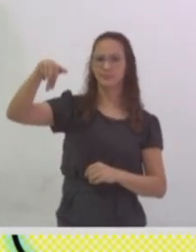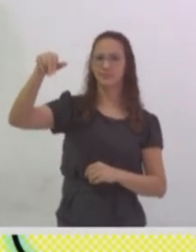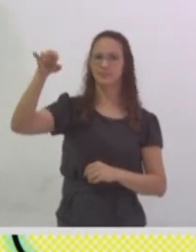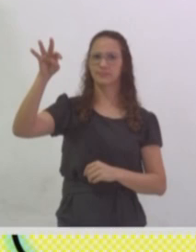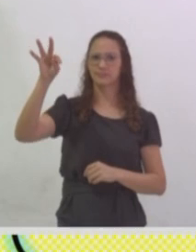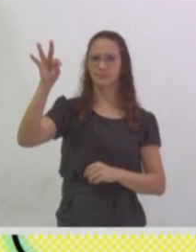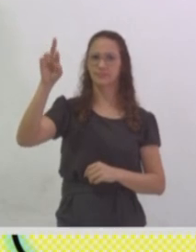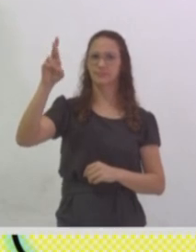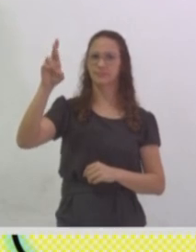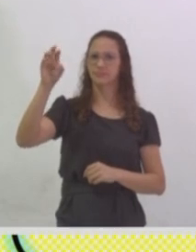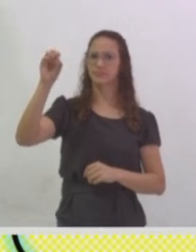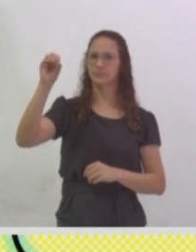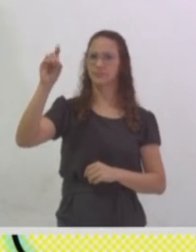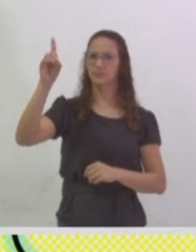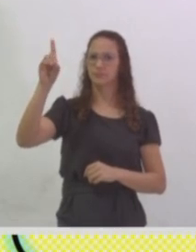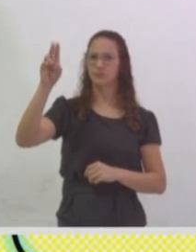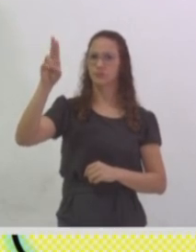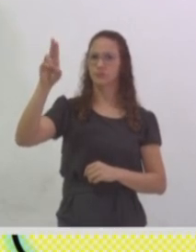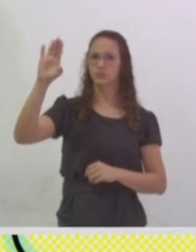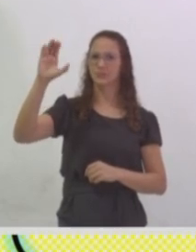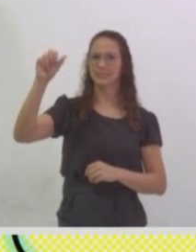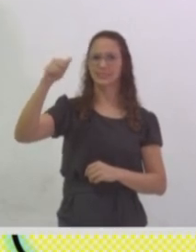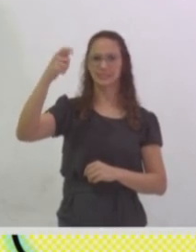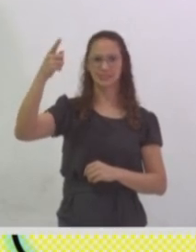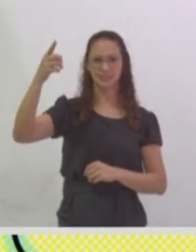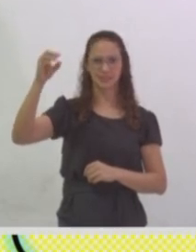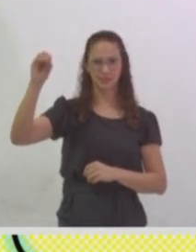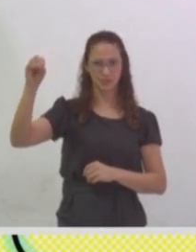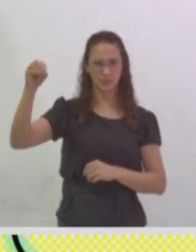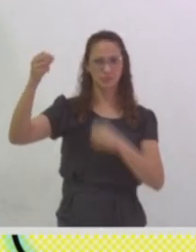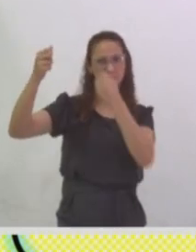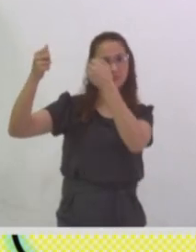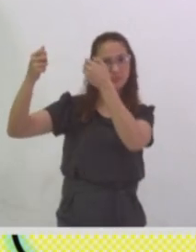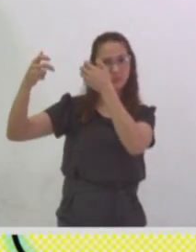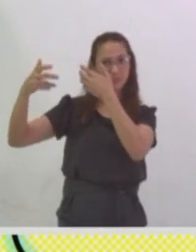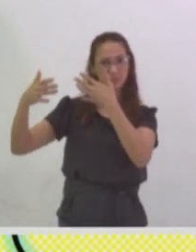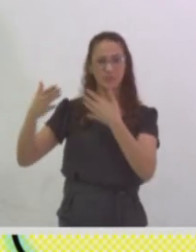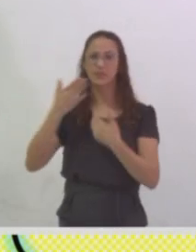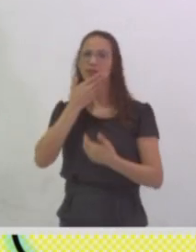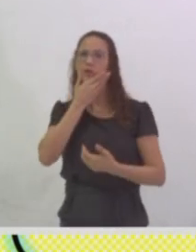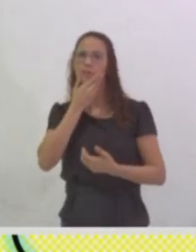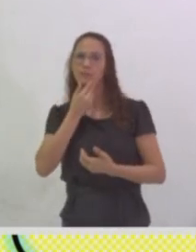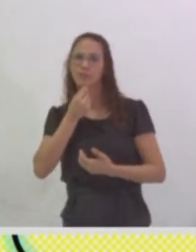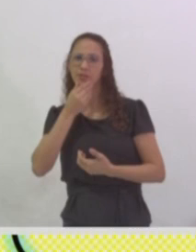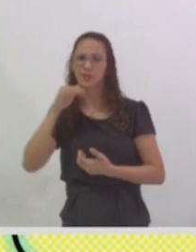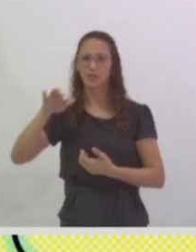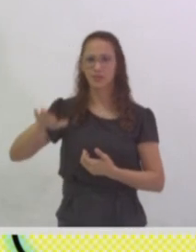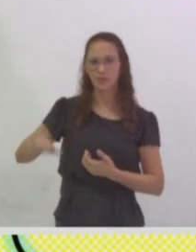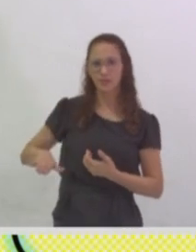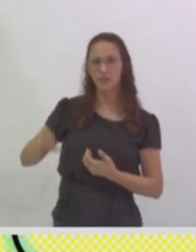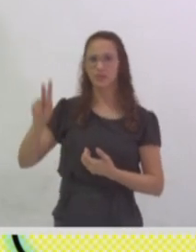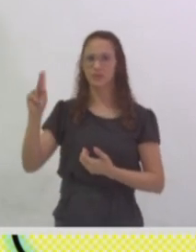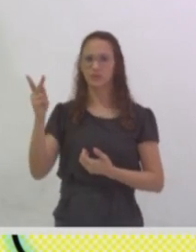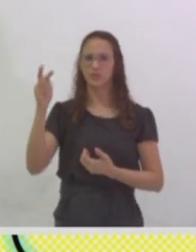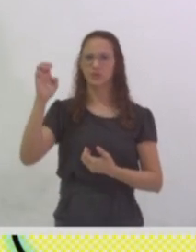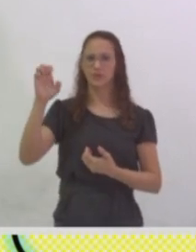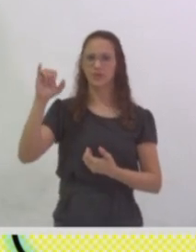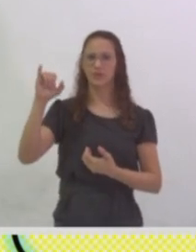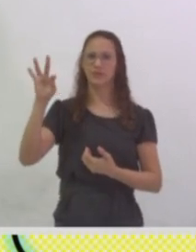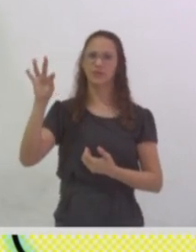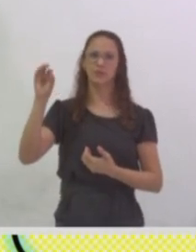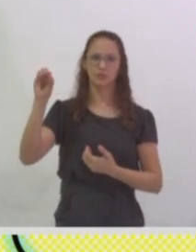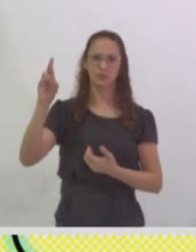ele apresenta o Heitor, é o menino que trazia no bolso caneta e papel, fala sobre o Heitor, que ele queria